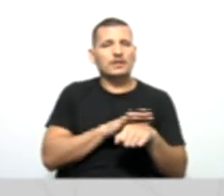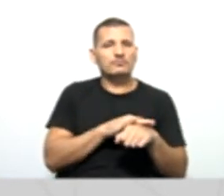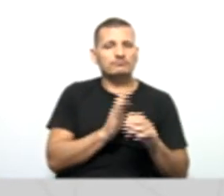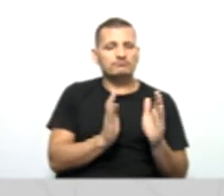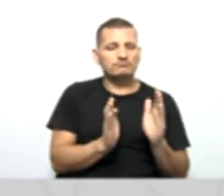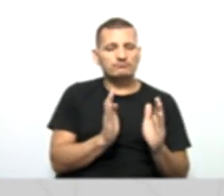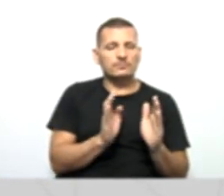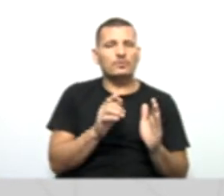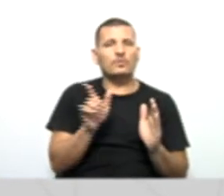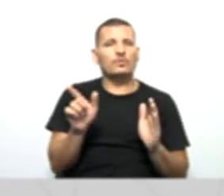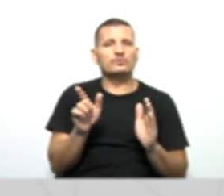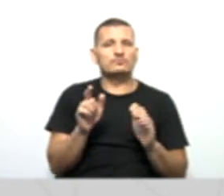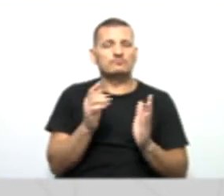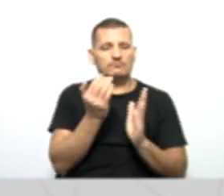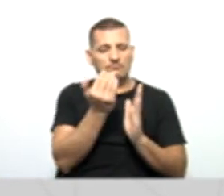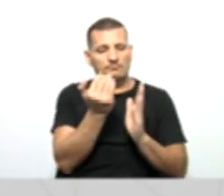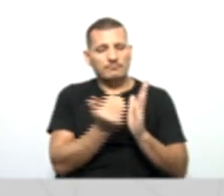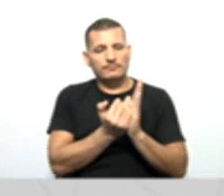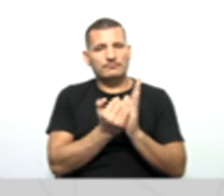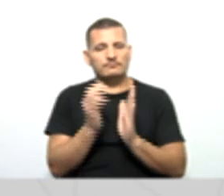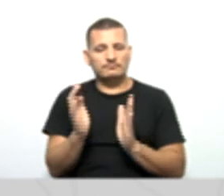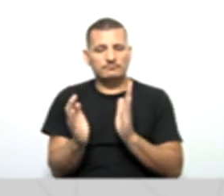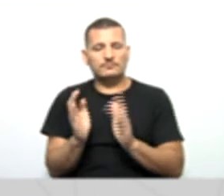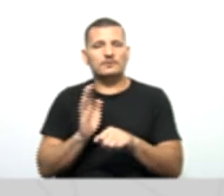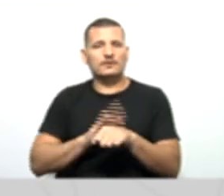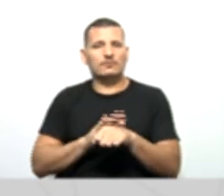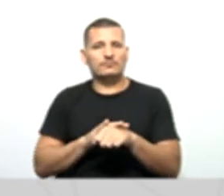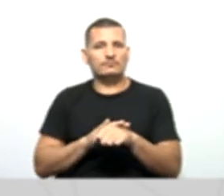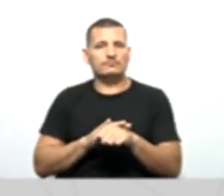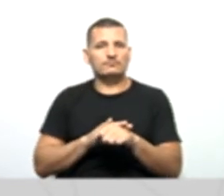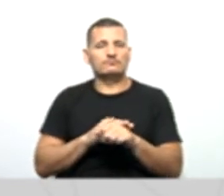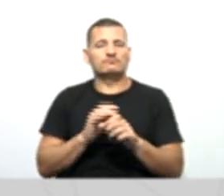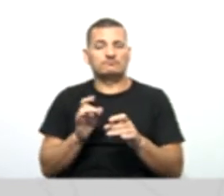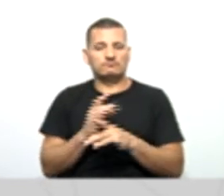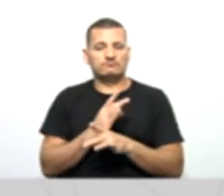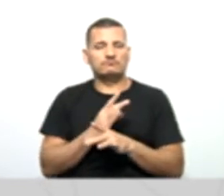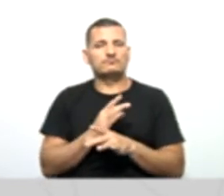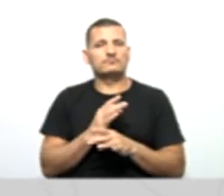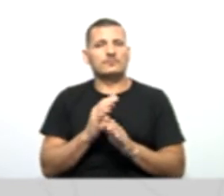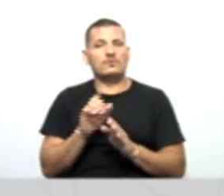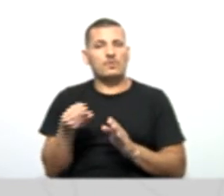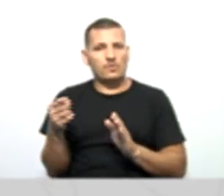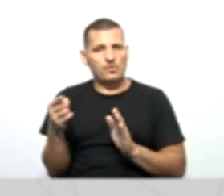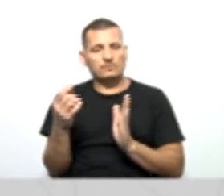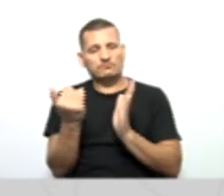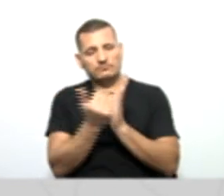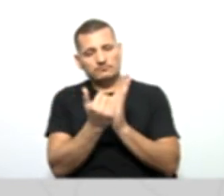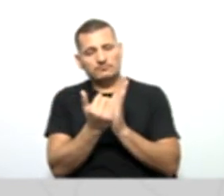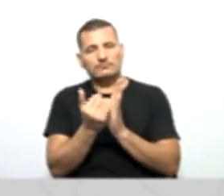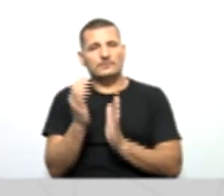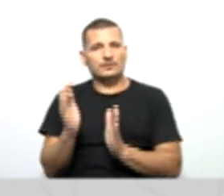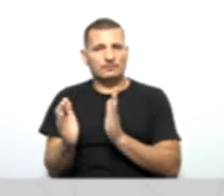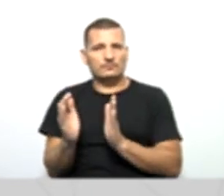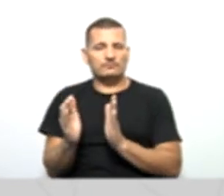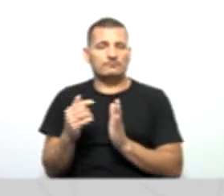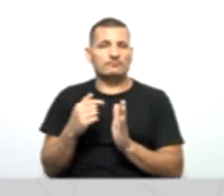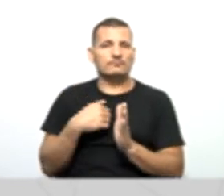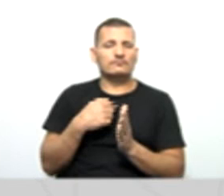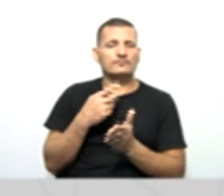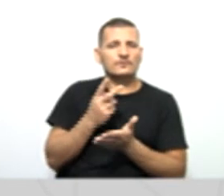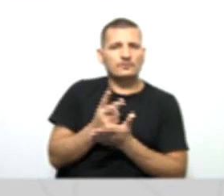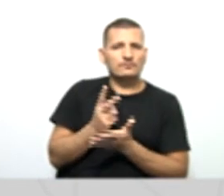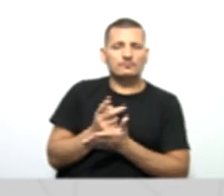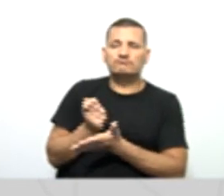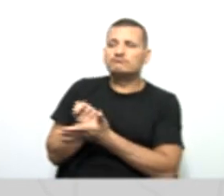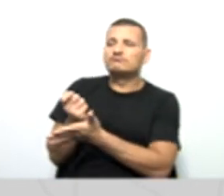Depois que eu determino o tempo, eu vou estar sempre fazendo monitoramento e o controle. Vou estar sempre cobrando as pessoas que ficaram responsáveis